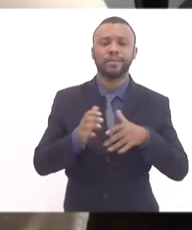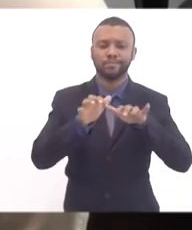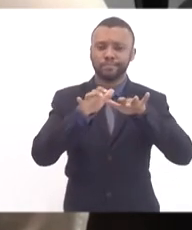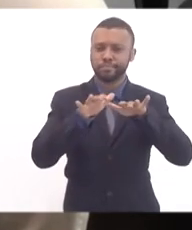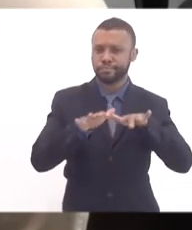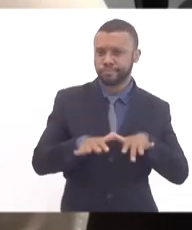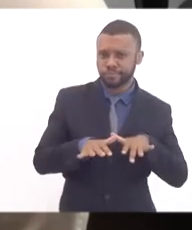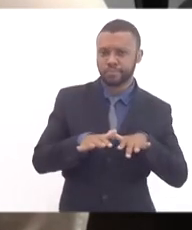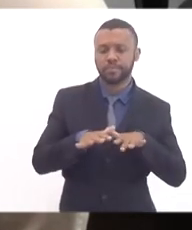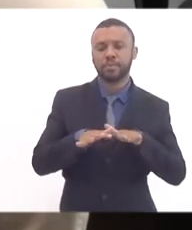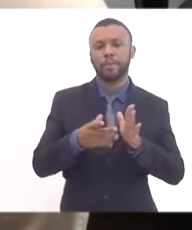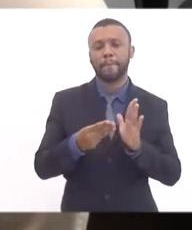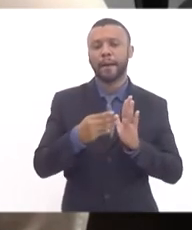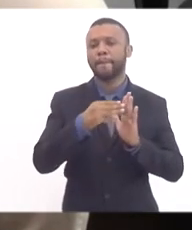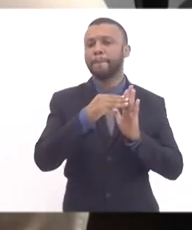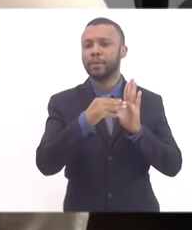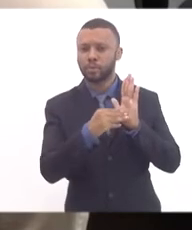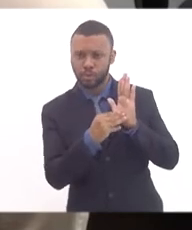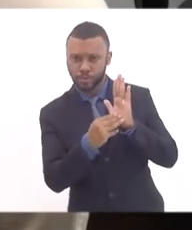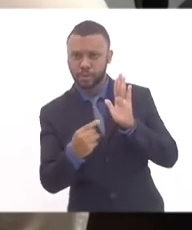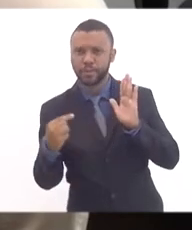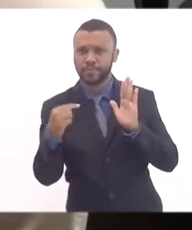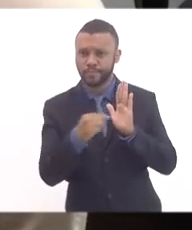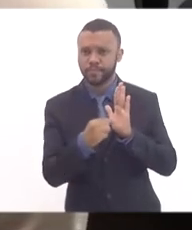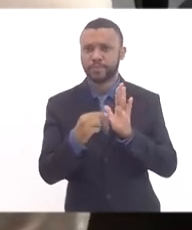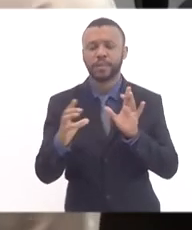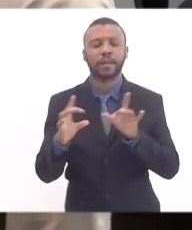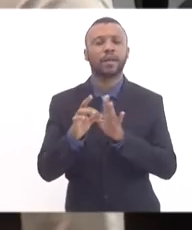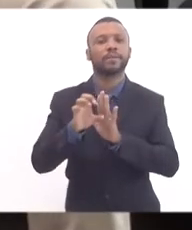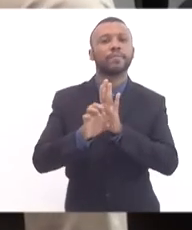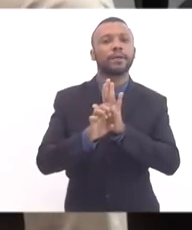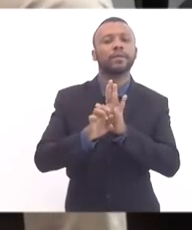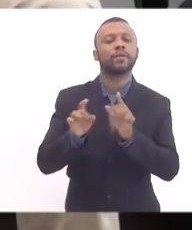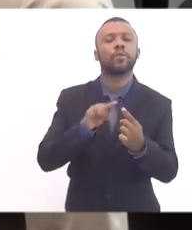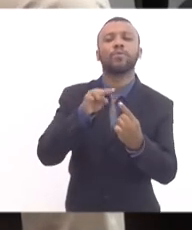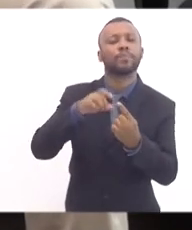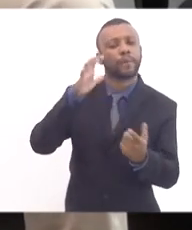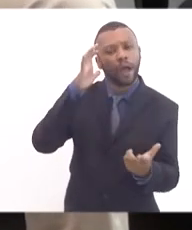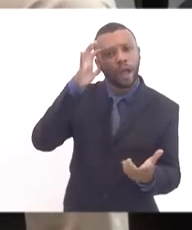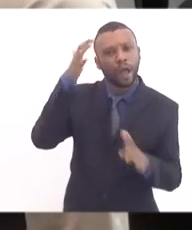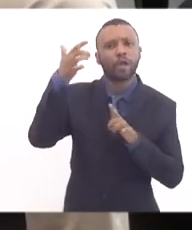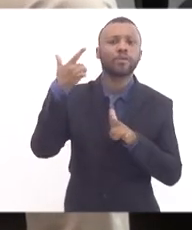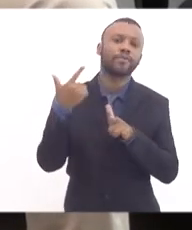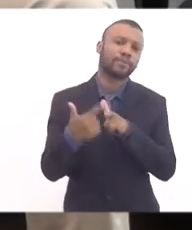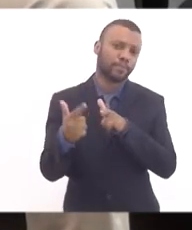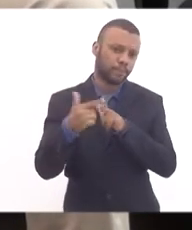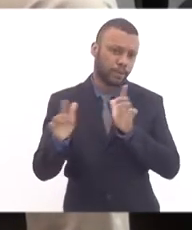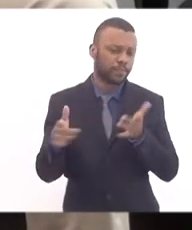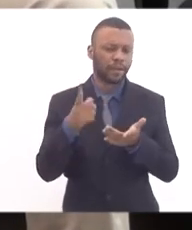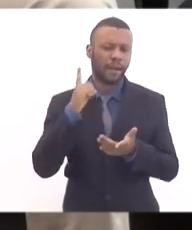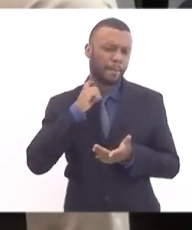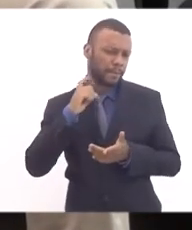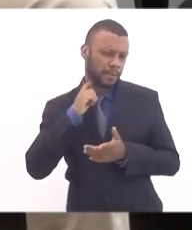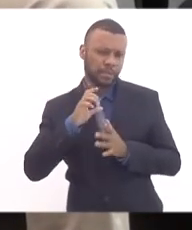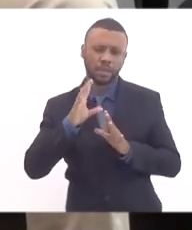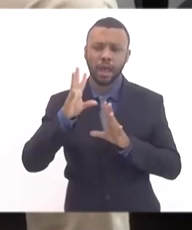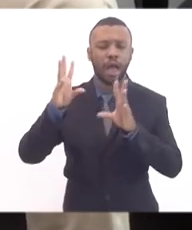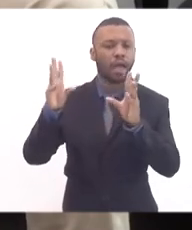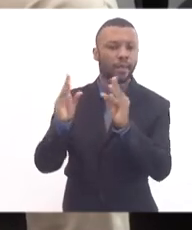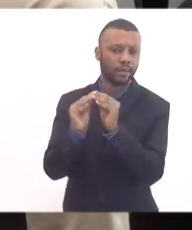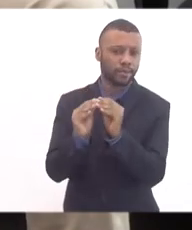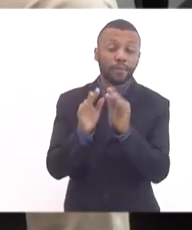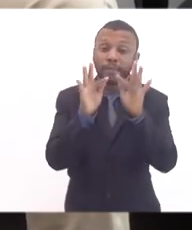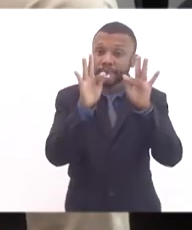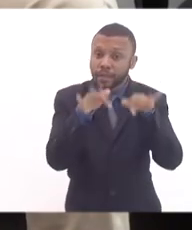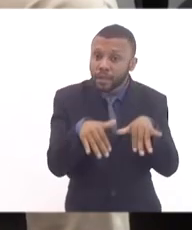é uma minuta de de emenda para resolver essa questão então é e nem Gerais era isso só para finalizar aqui em relação